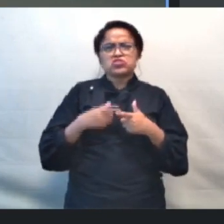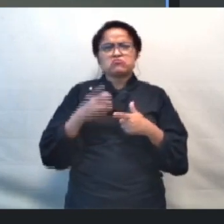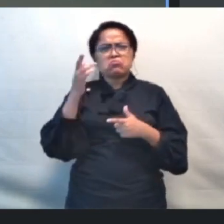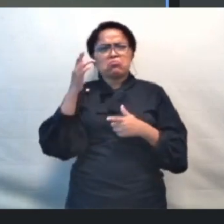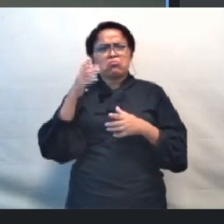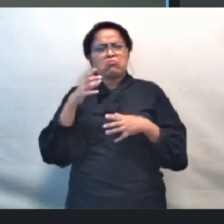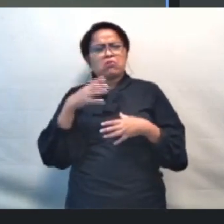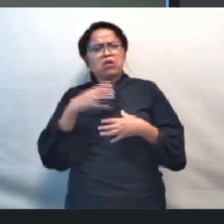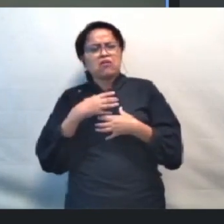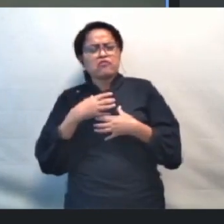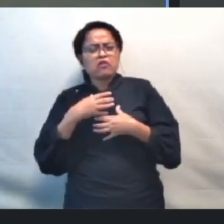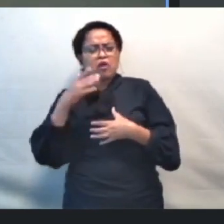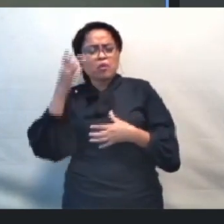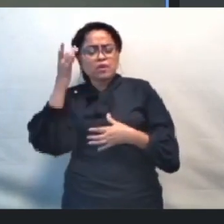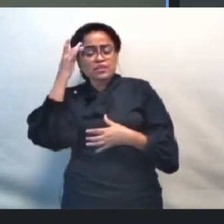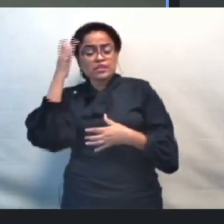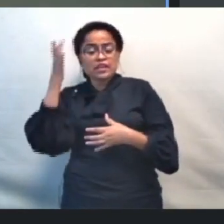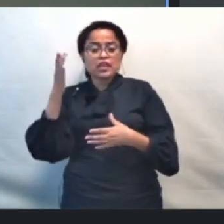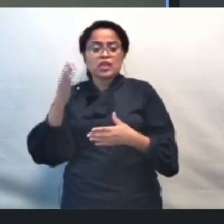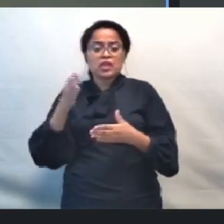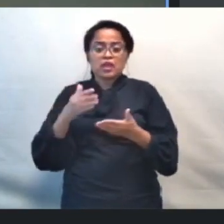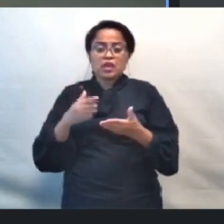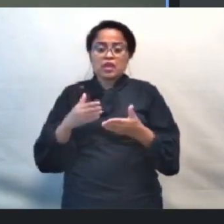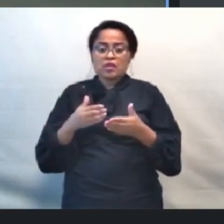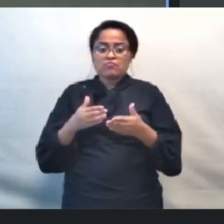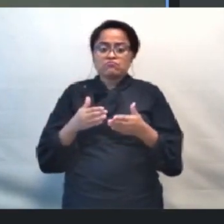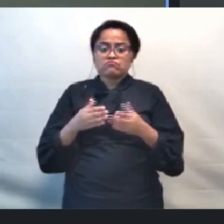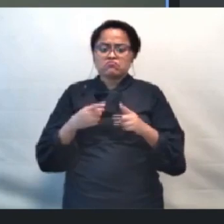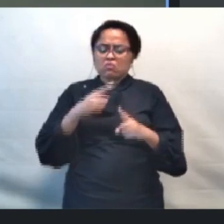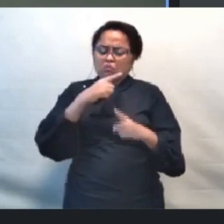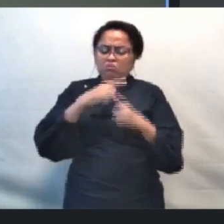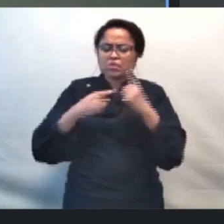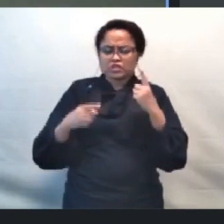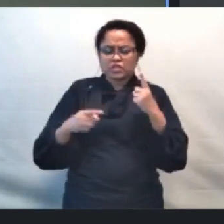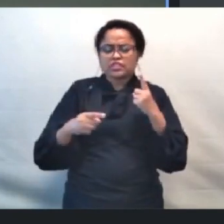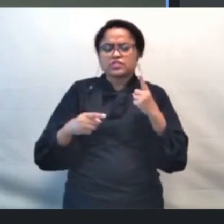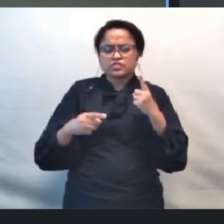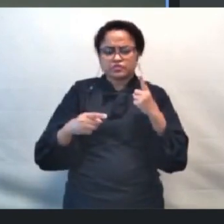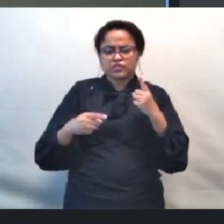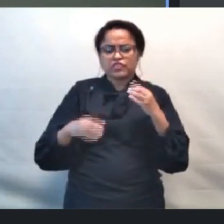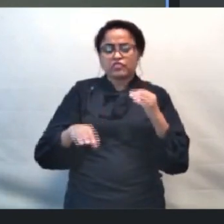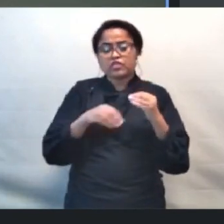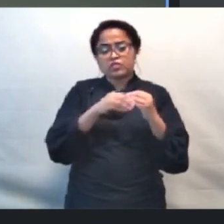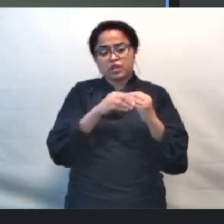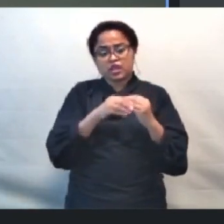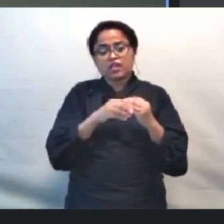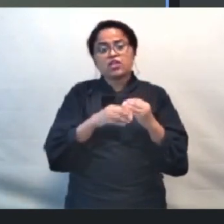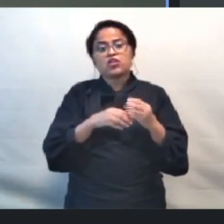meio, metade é recurso vinculado, metade é recurso do Tesouro.